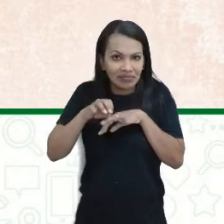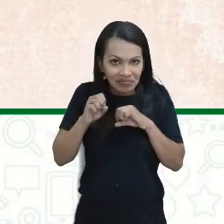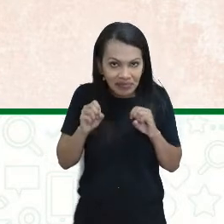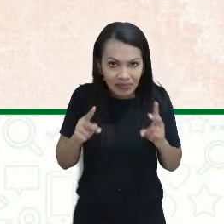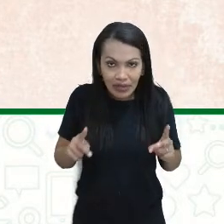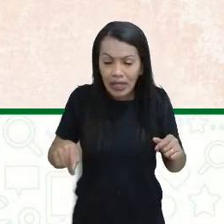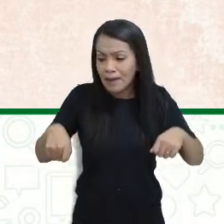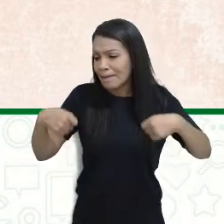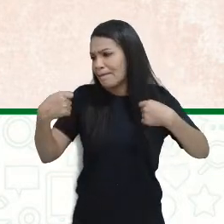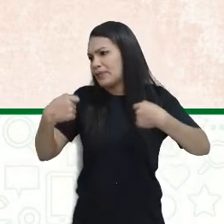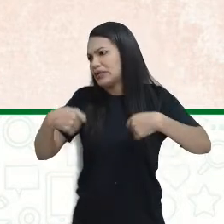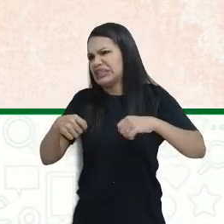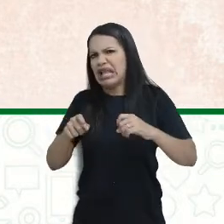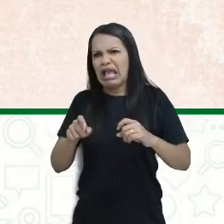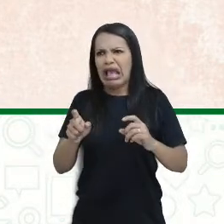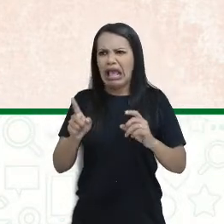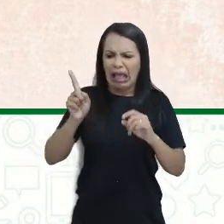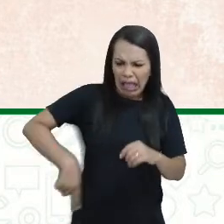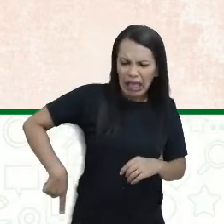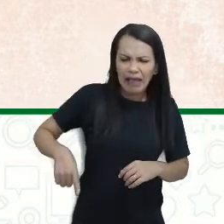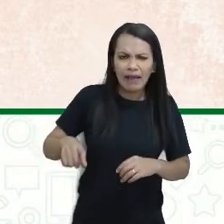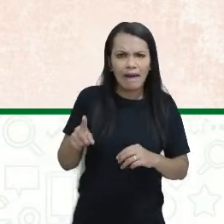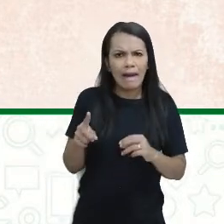precisa ser a briga.